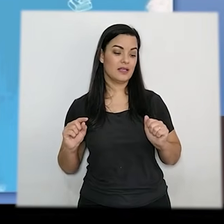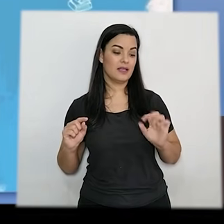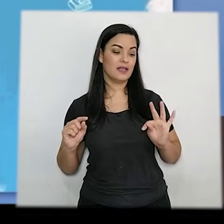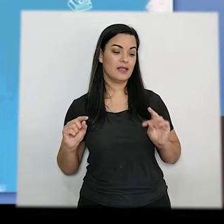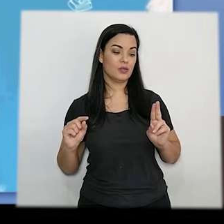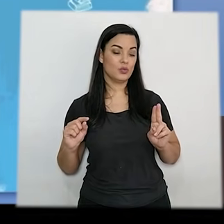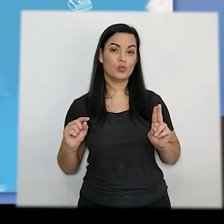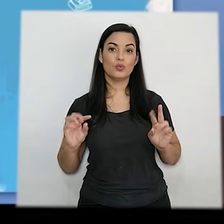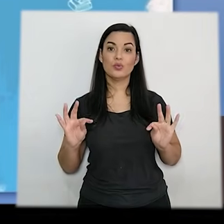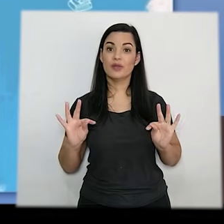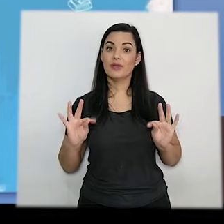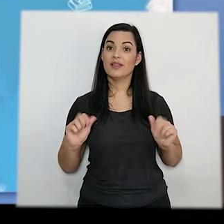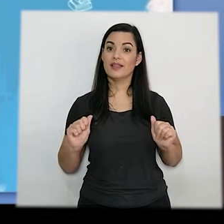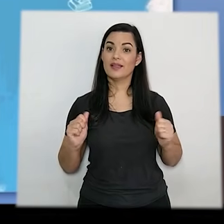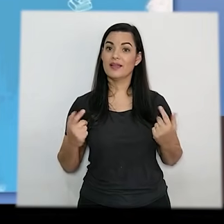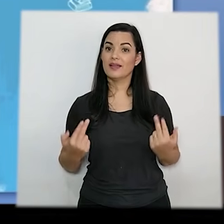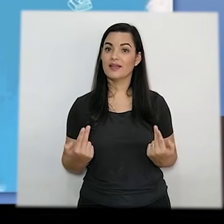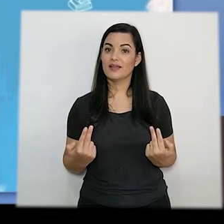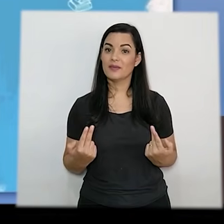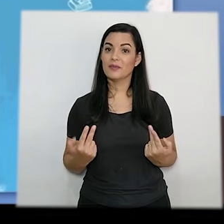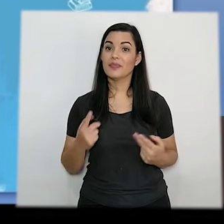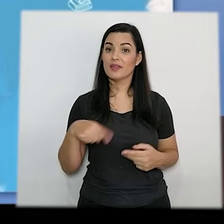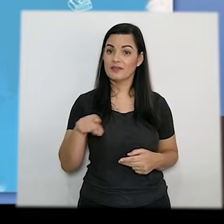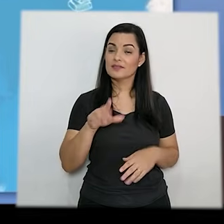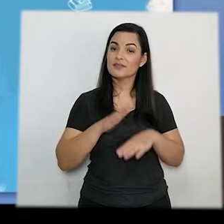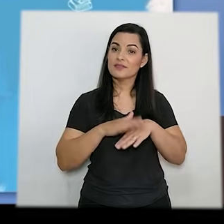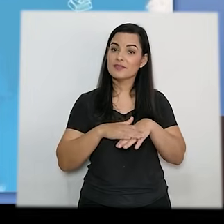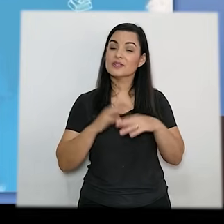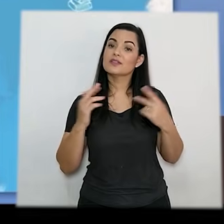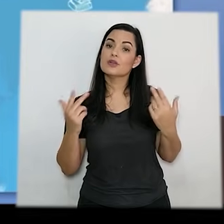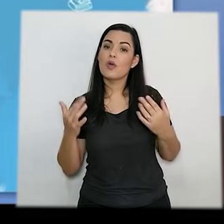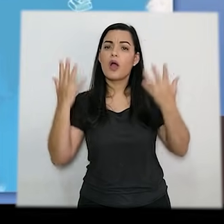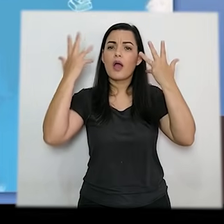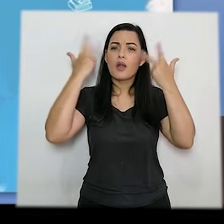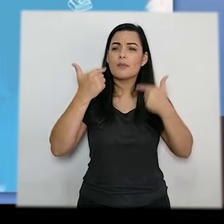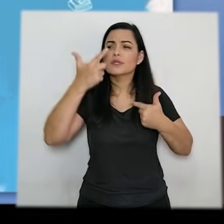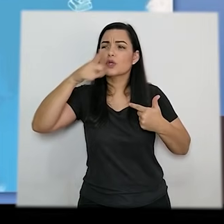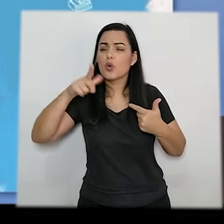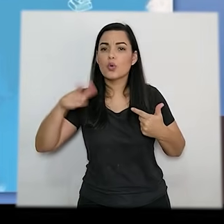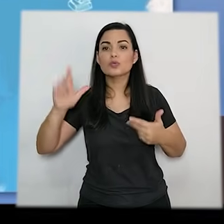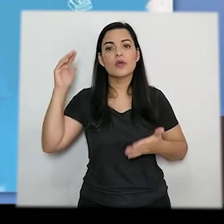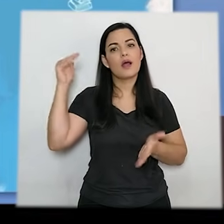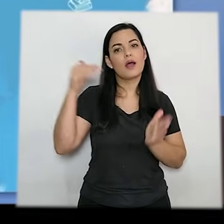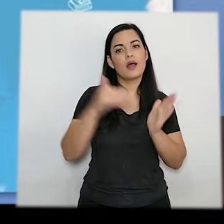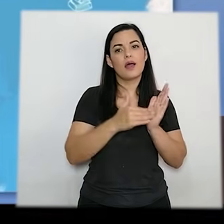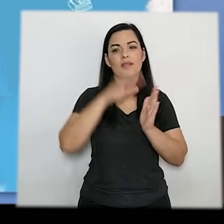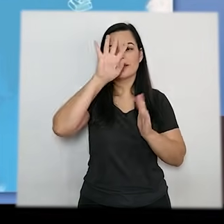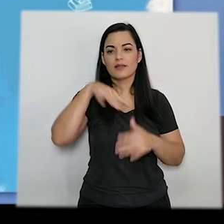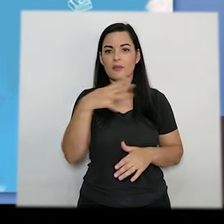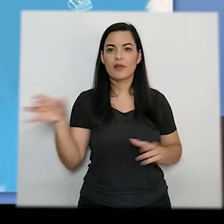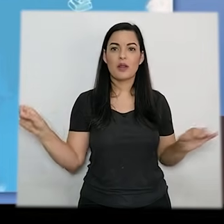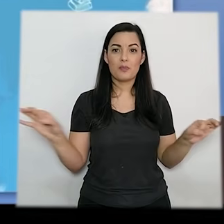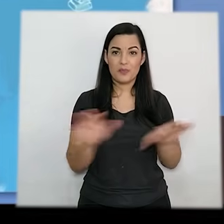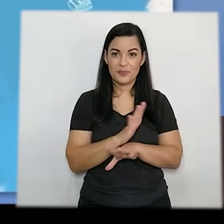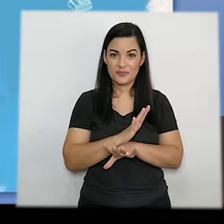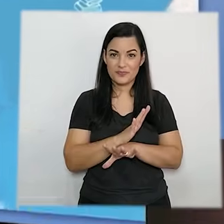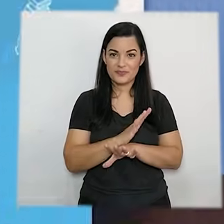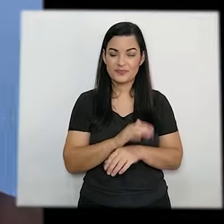vão fazer isso também com os outros animais até completar a tabela.